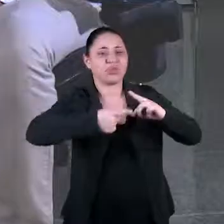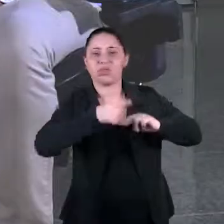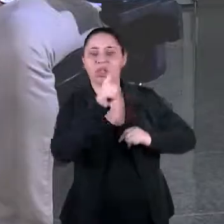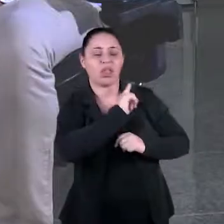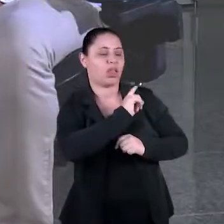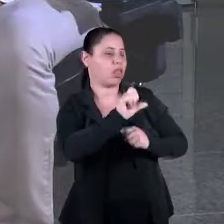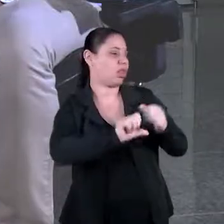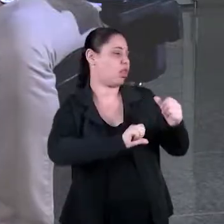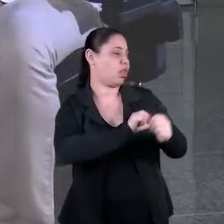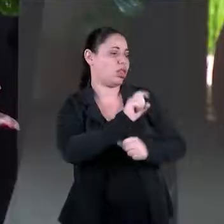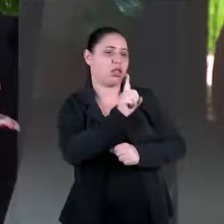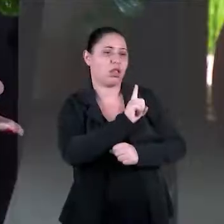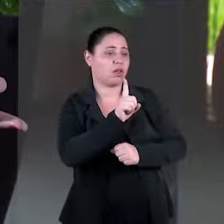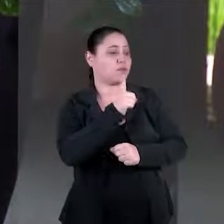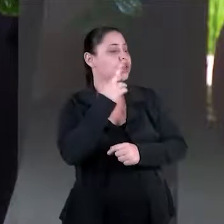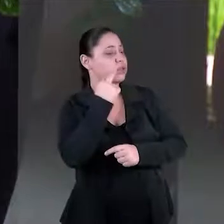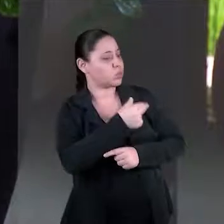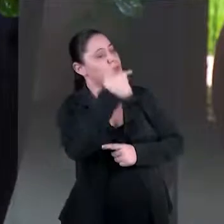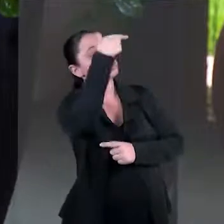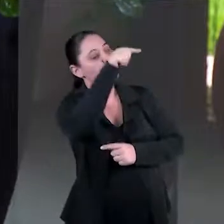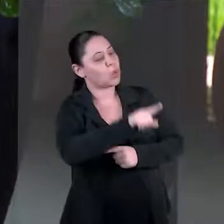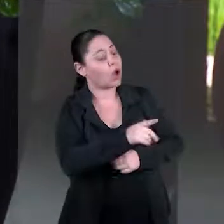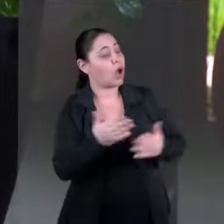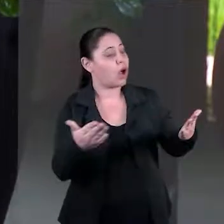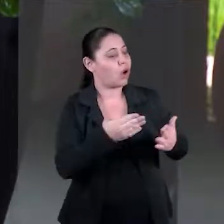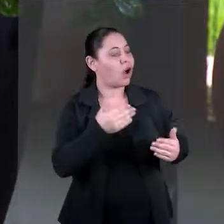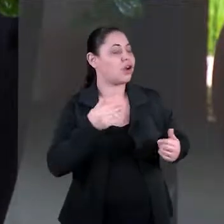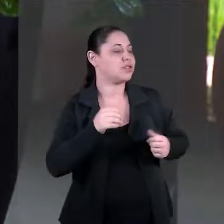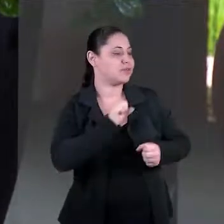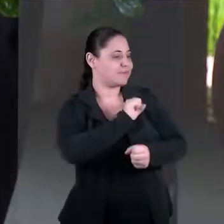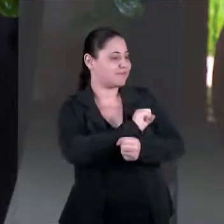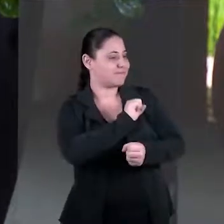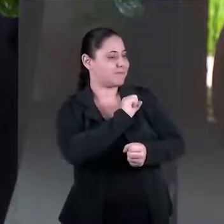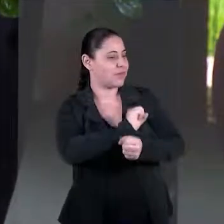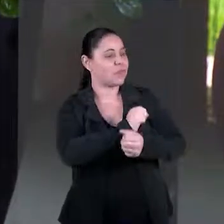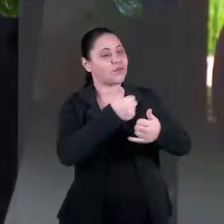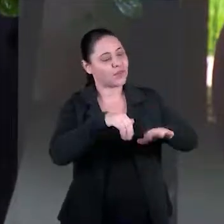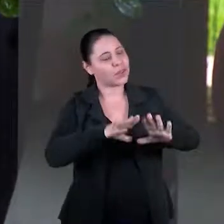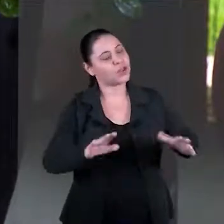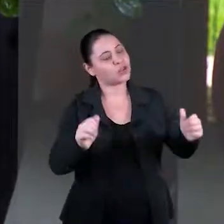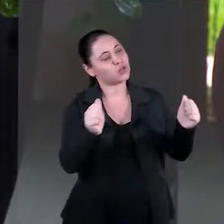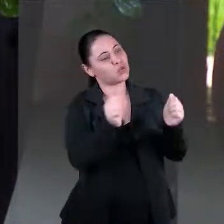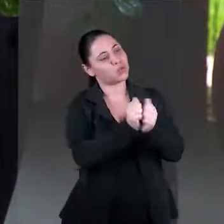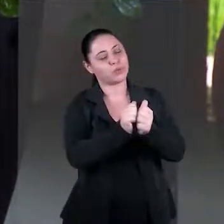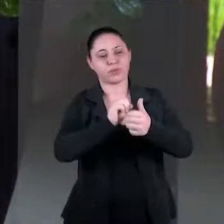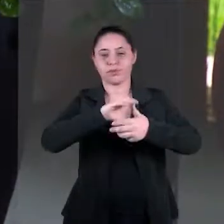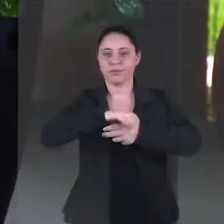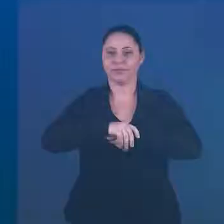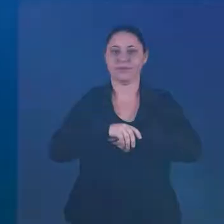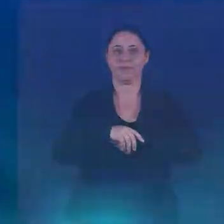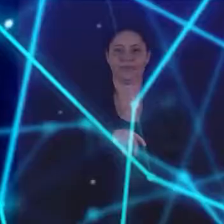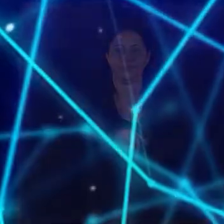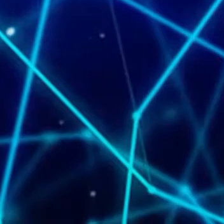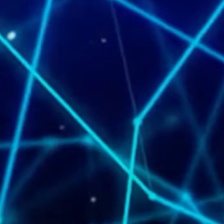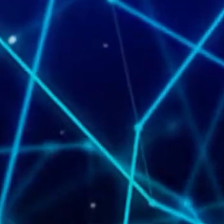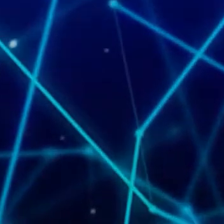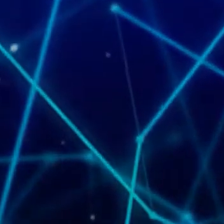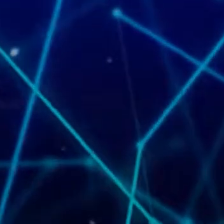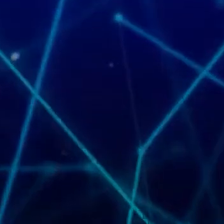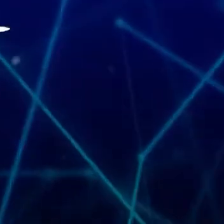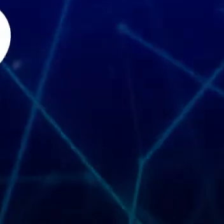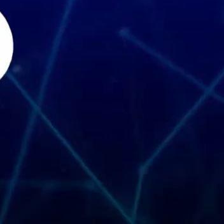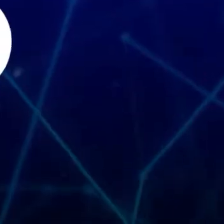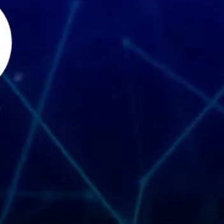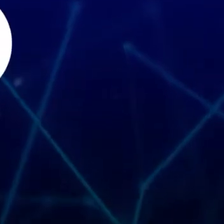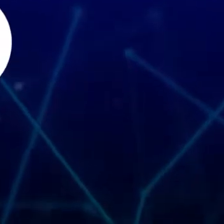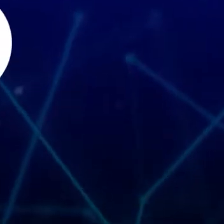revertida? Essa pergunta você vai responder no próximo bloco. Nós vamos para um breve intervalo. Fique com a gente.